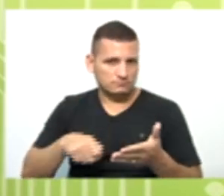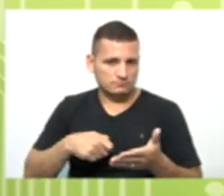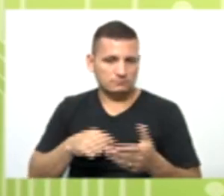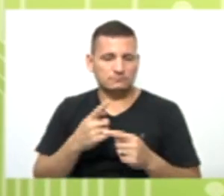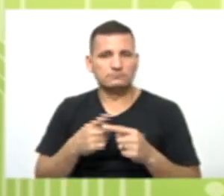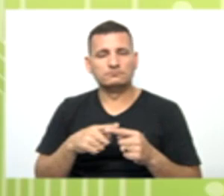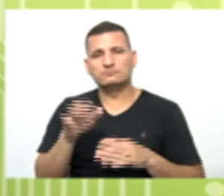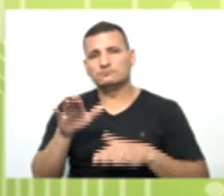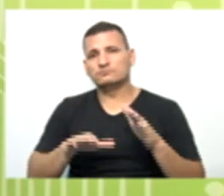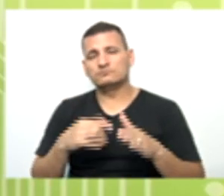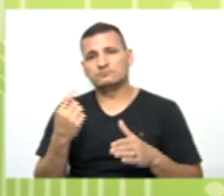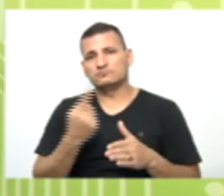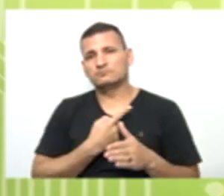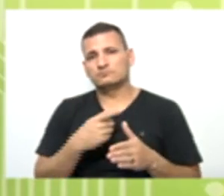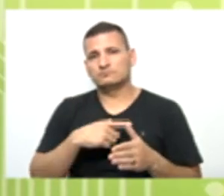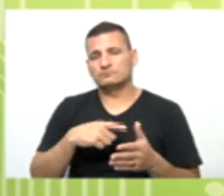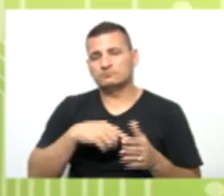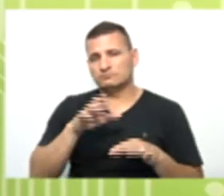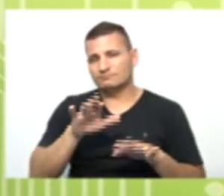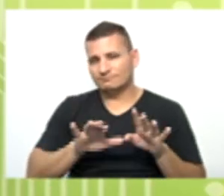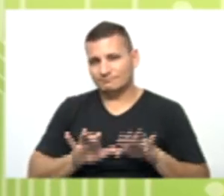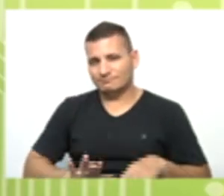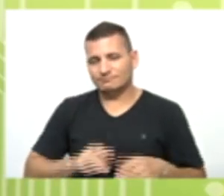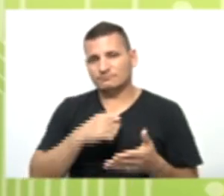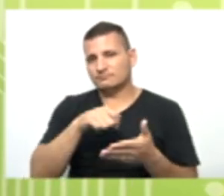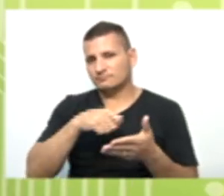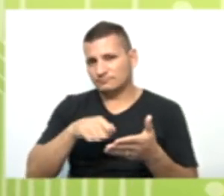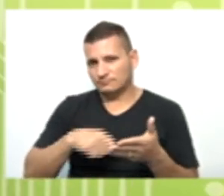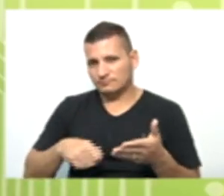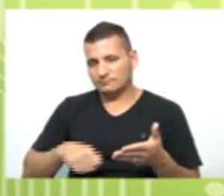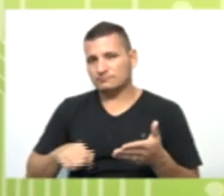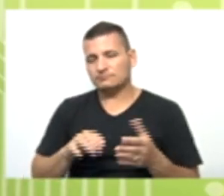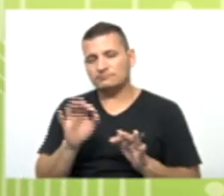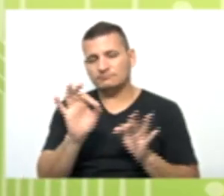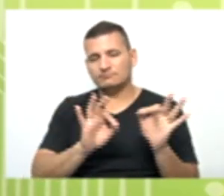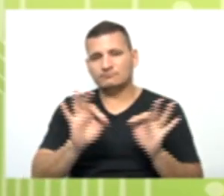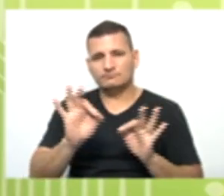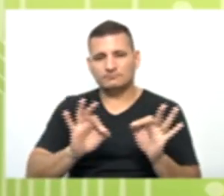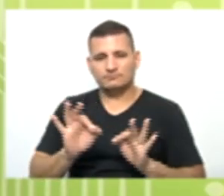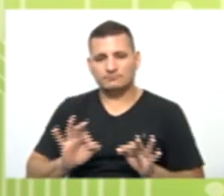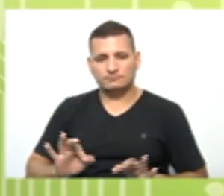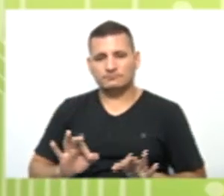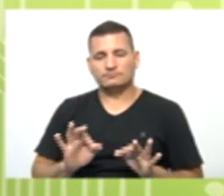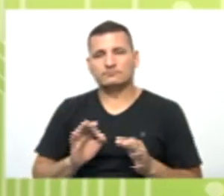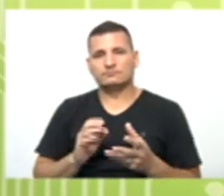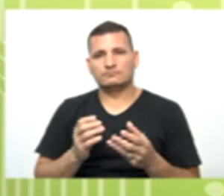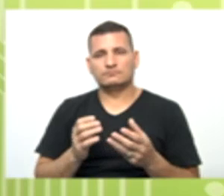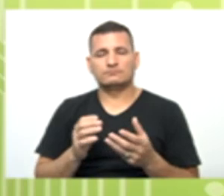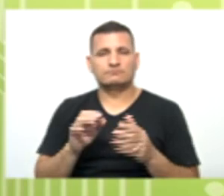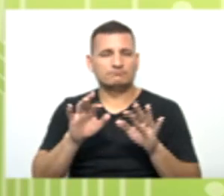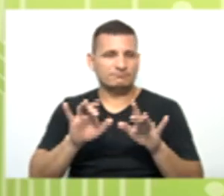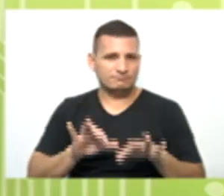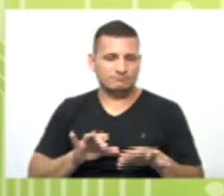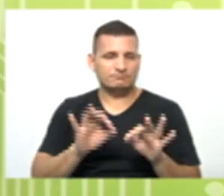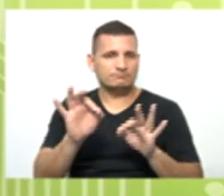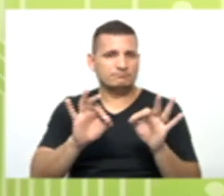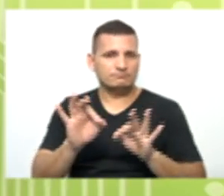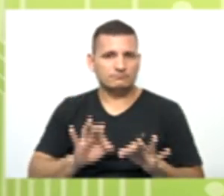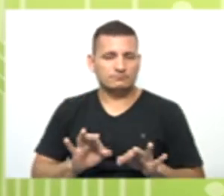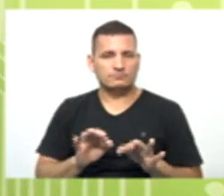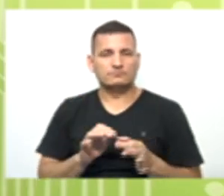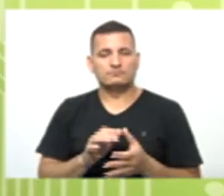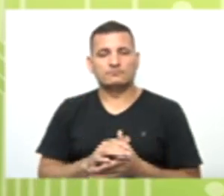está escrevendo, a escrita, né, a construção do ato de escrever,